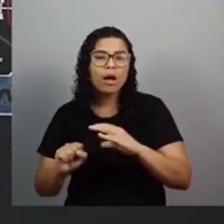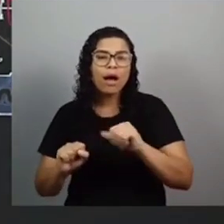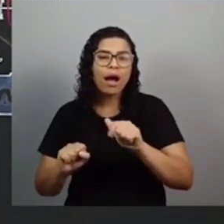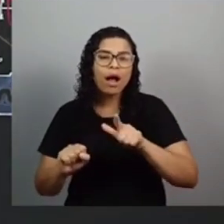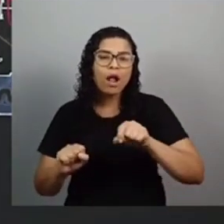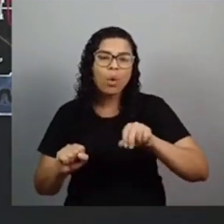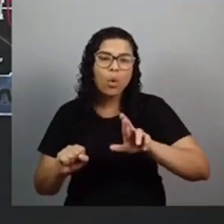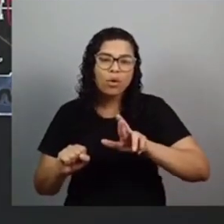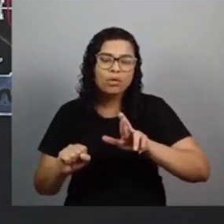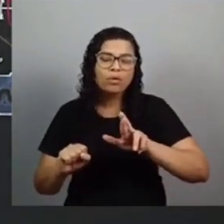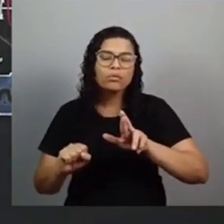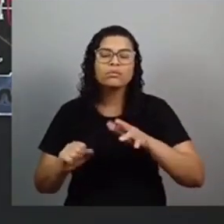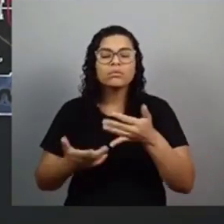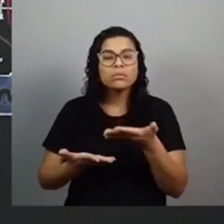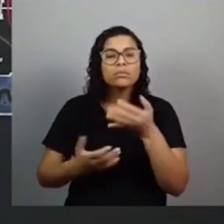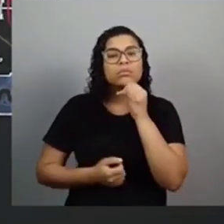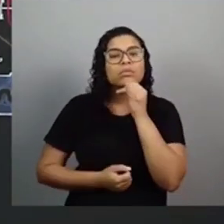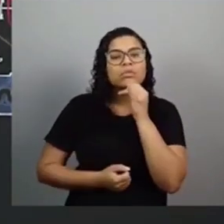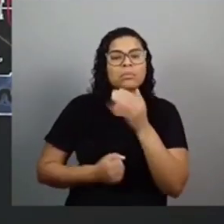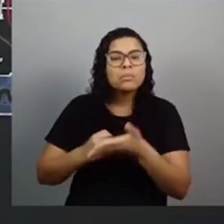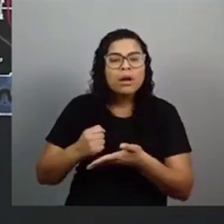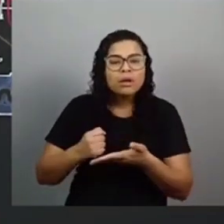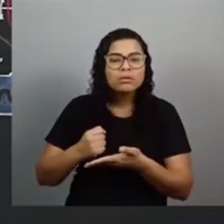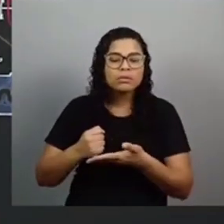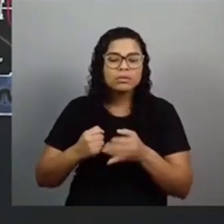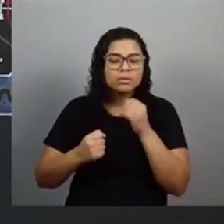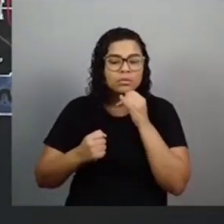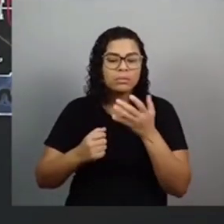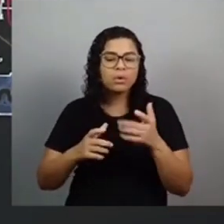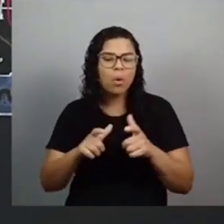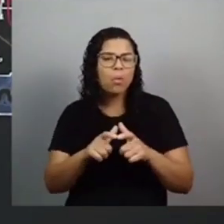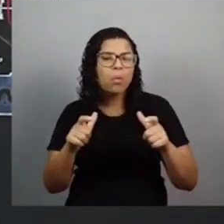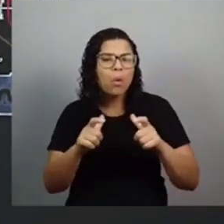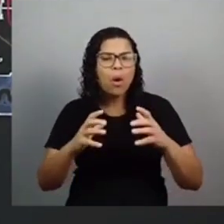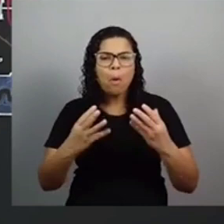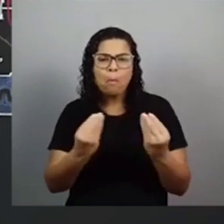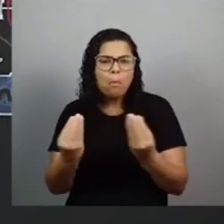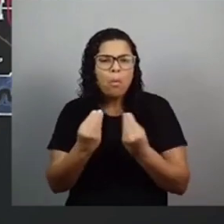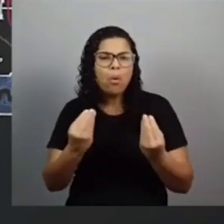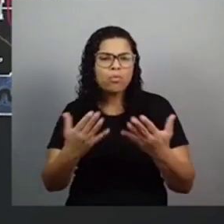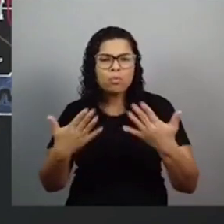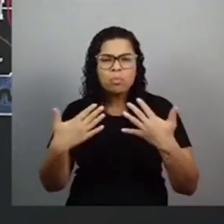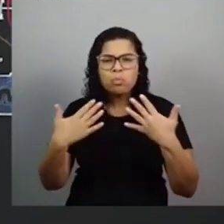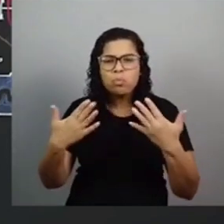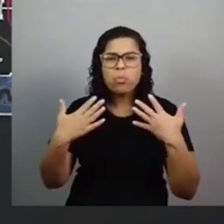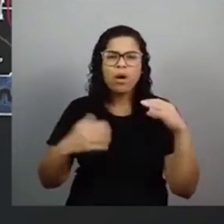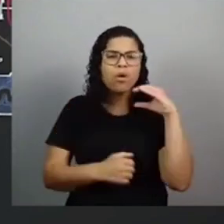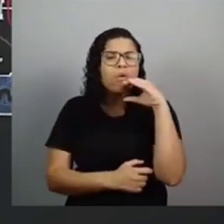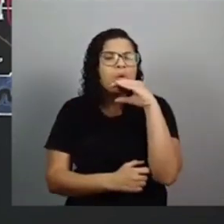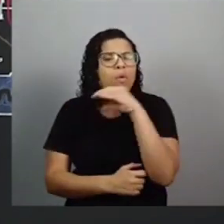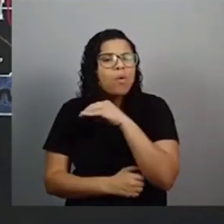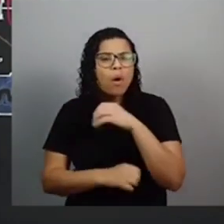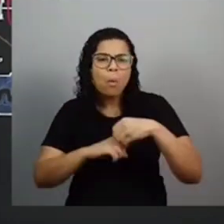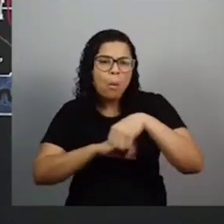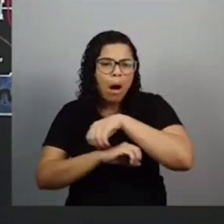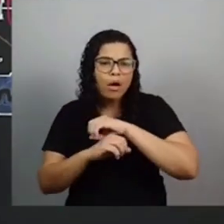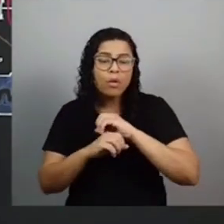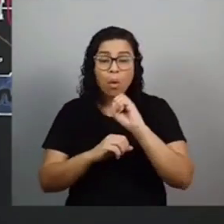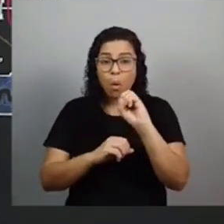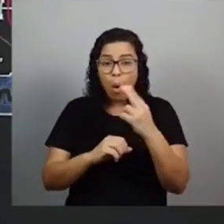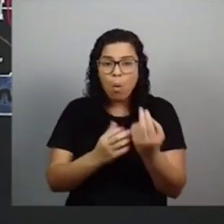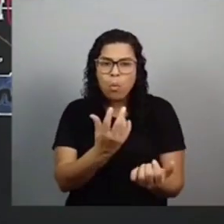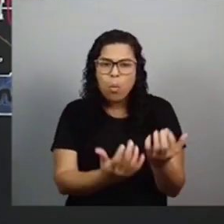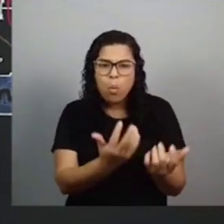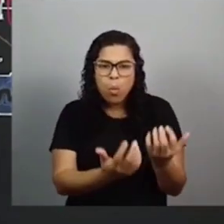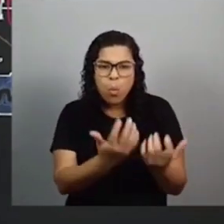Essa fonte quente pode ser, por exemplo, um reator nuclear, muito calor, muita energia aí de um átomo, ou uma fornalha,